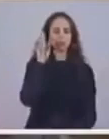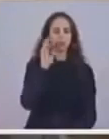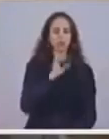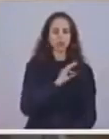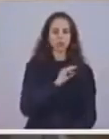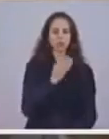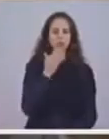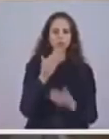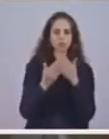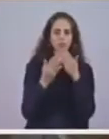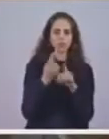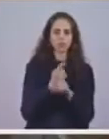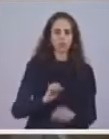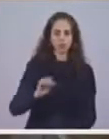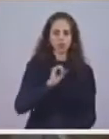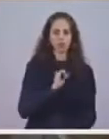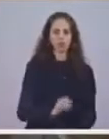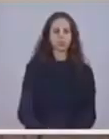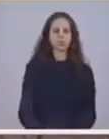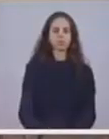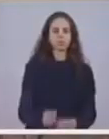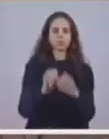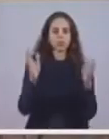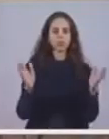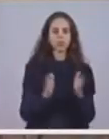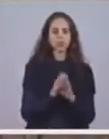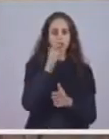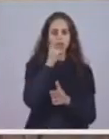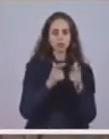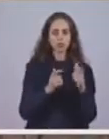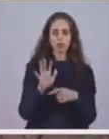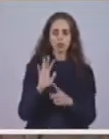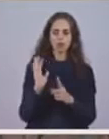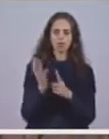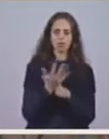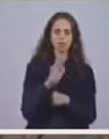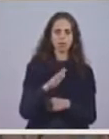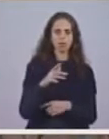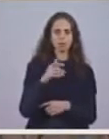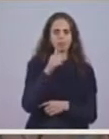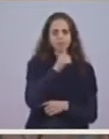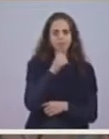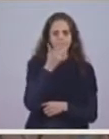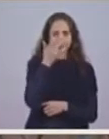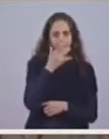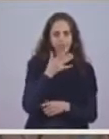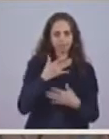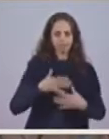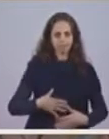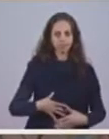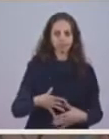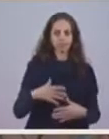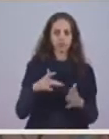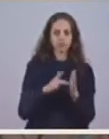Senhor, as nossas súplicas. Por todos aqueles que entre nós estão de luto, para que Jesus